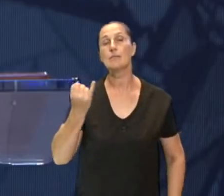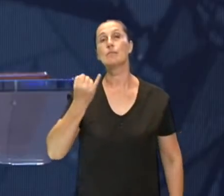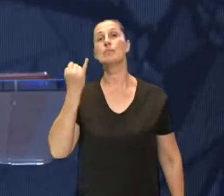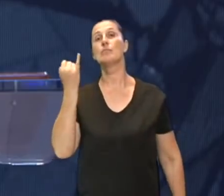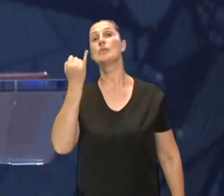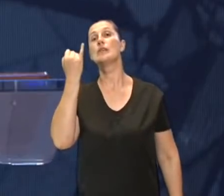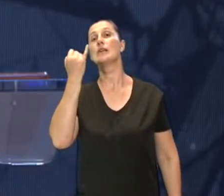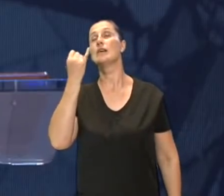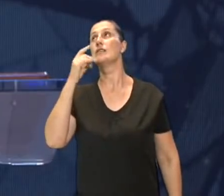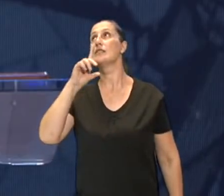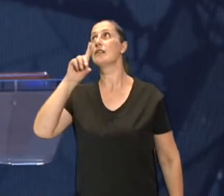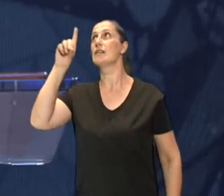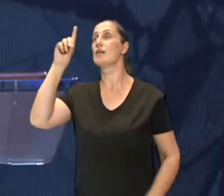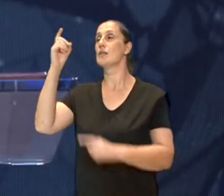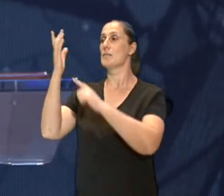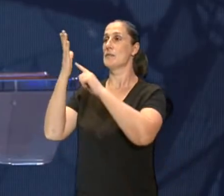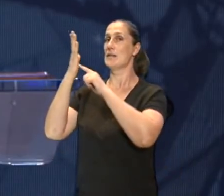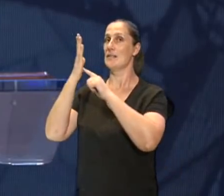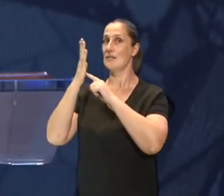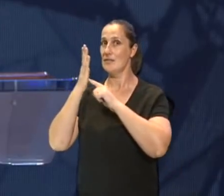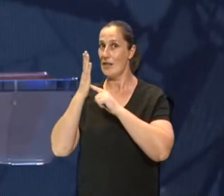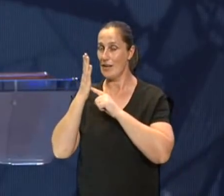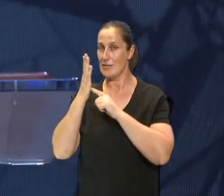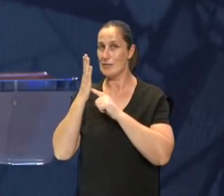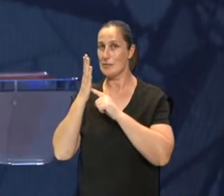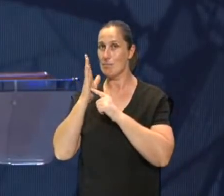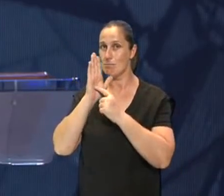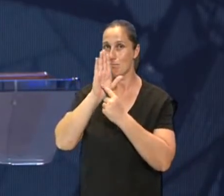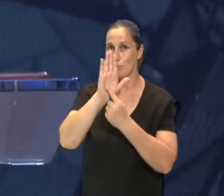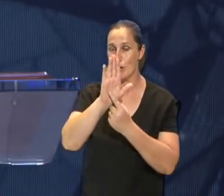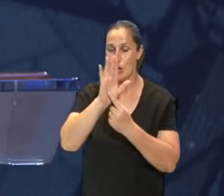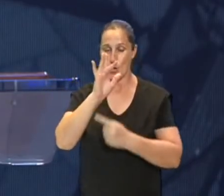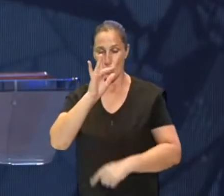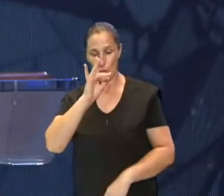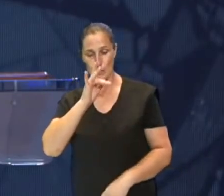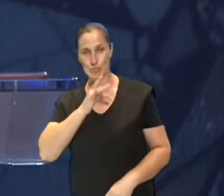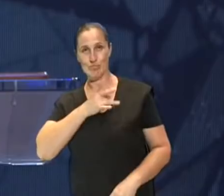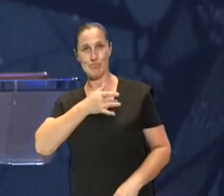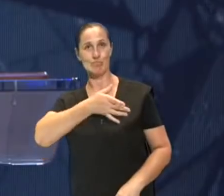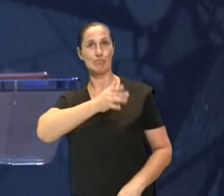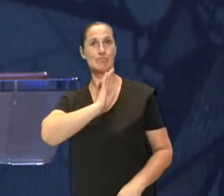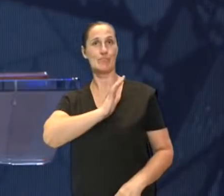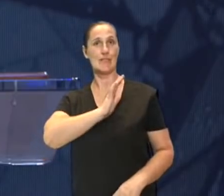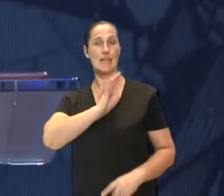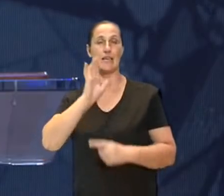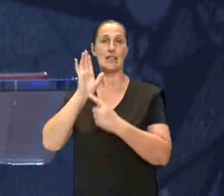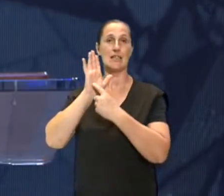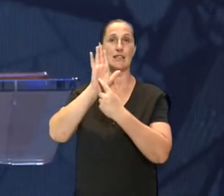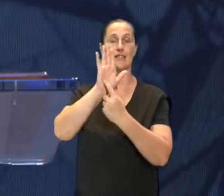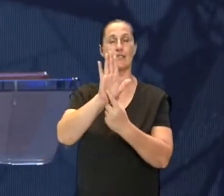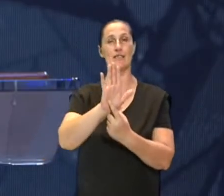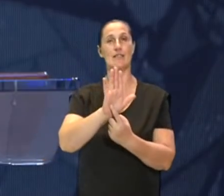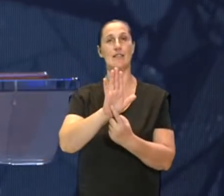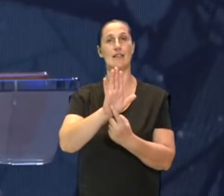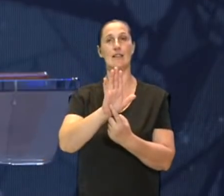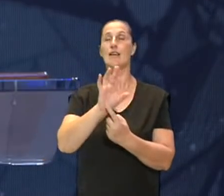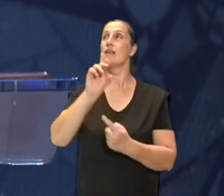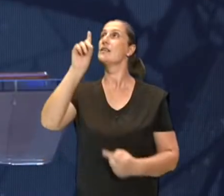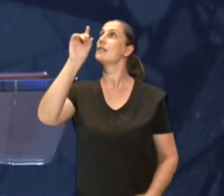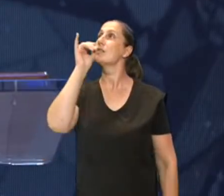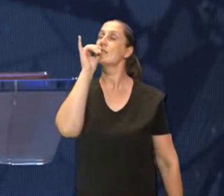Deus se manifesta, que Ele dá um sinal, que Ele toca o coração, que Ele se revela, Ele está